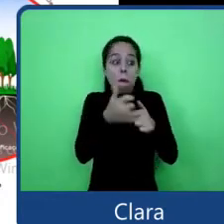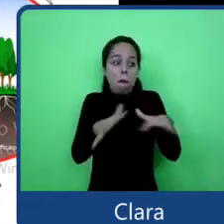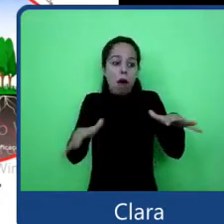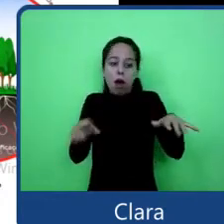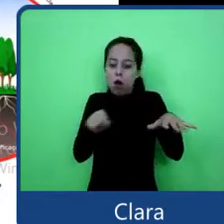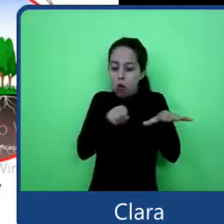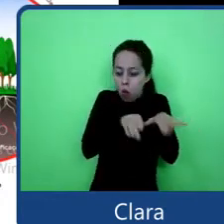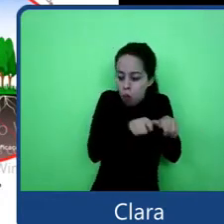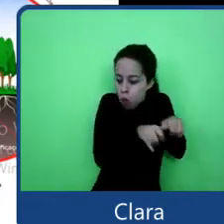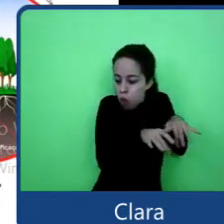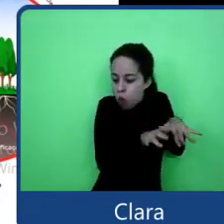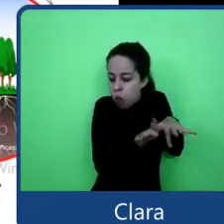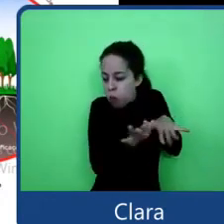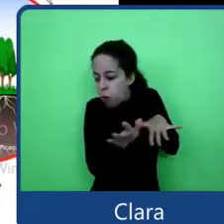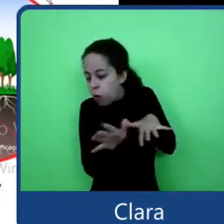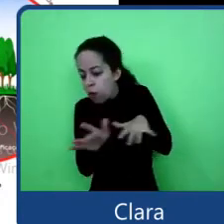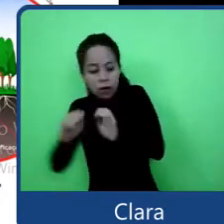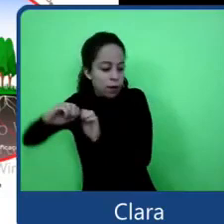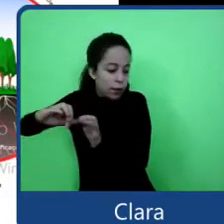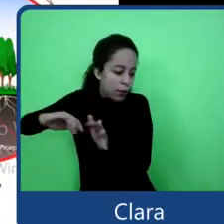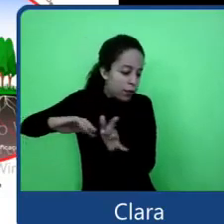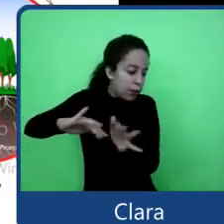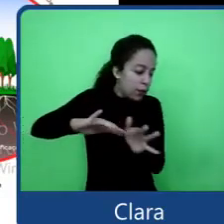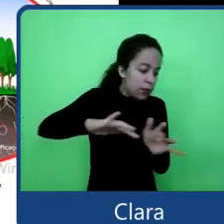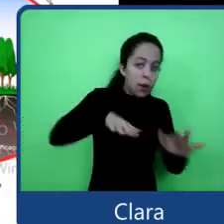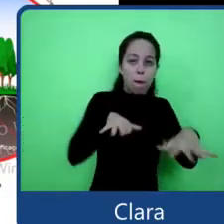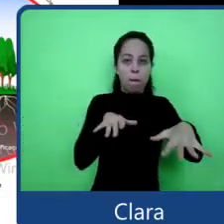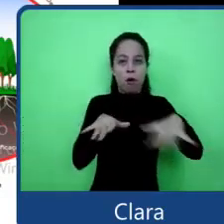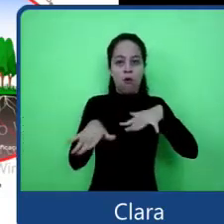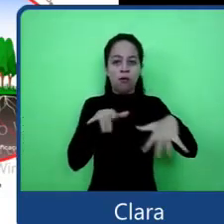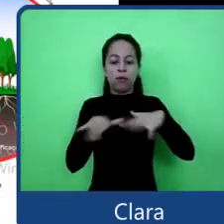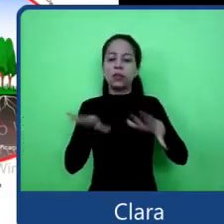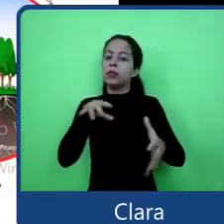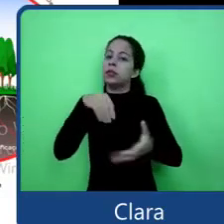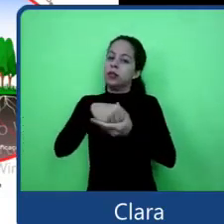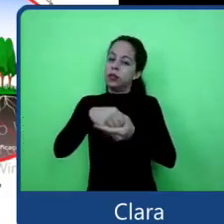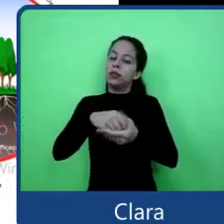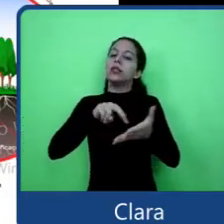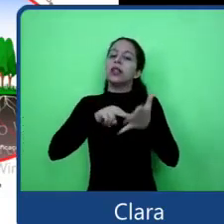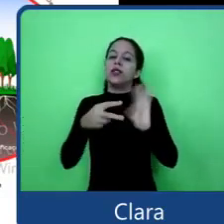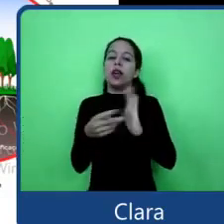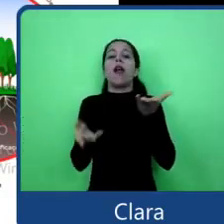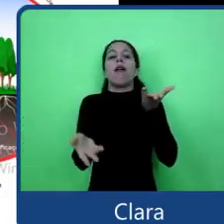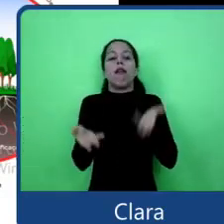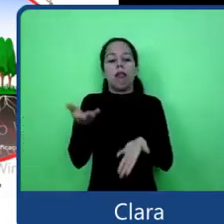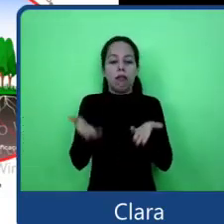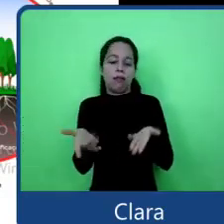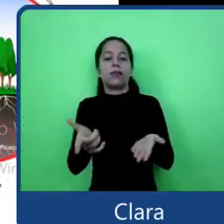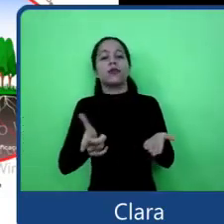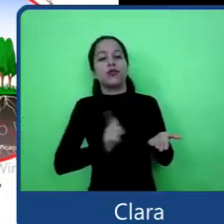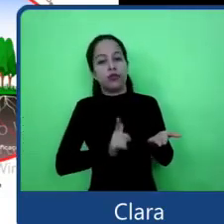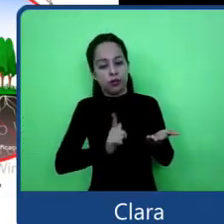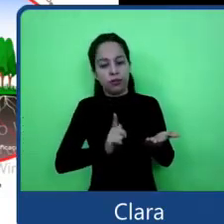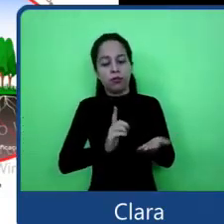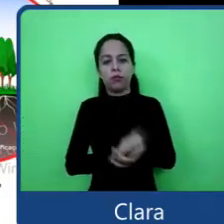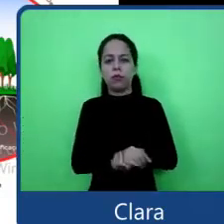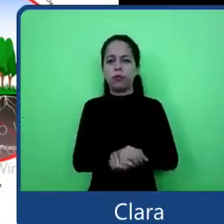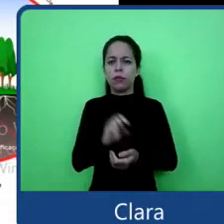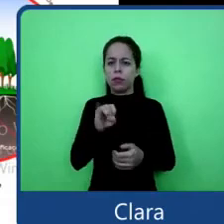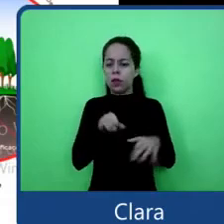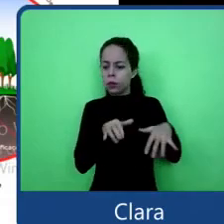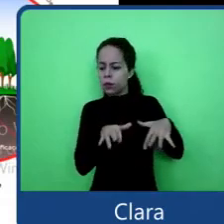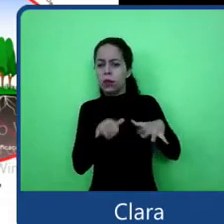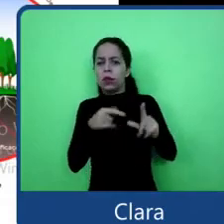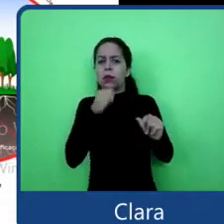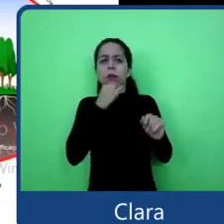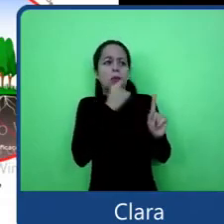né, tudo isso são reflexos desse equilíbrio dinâmico, né? Se a gente está observando uma mudança na temperatura, por exemplo, em